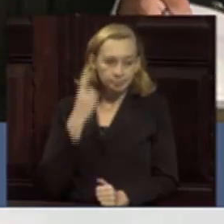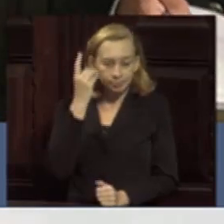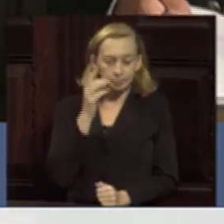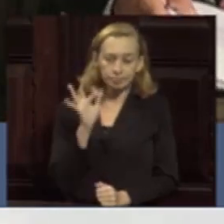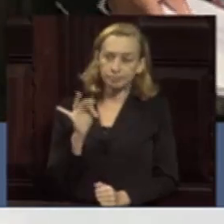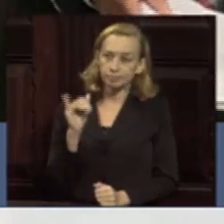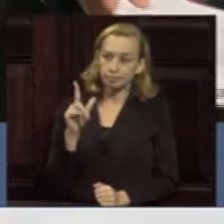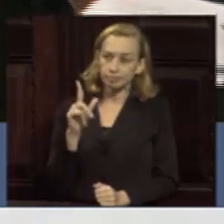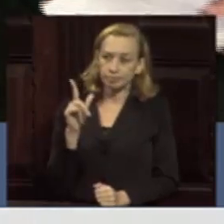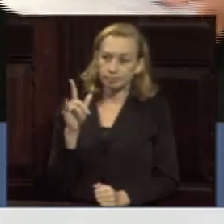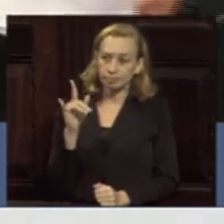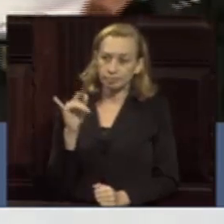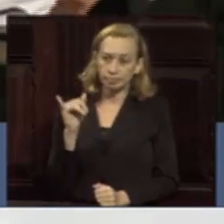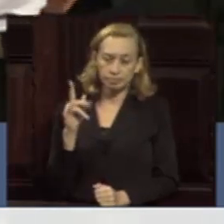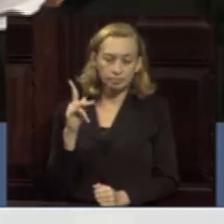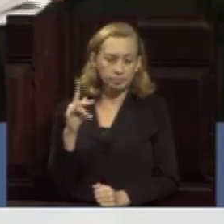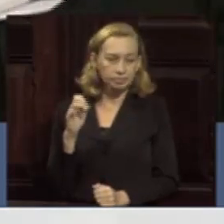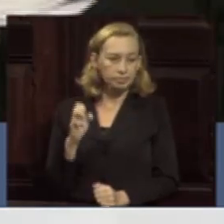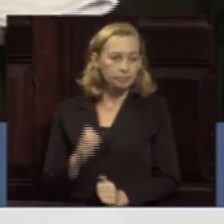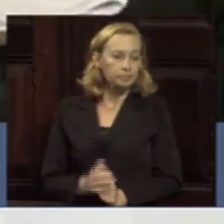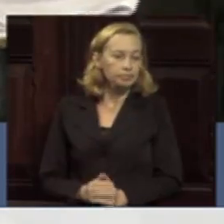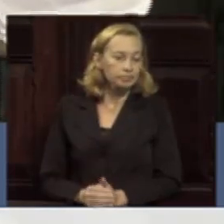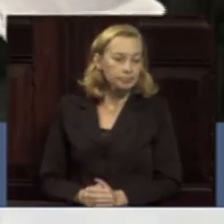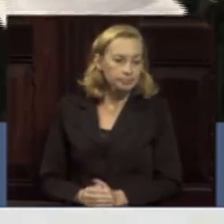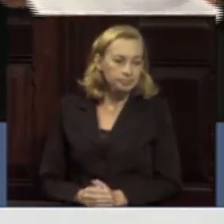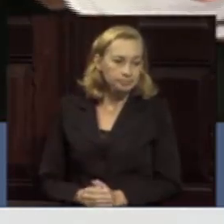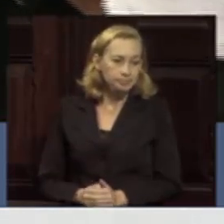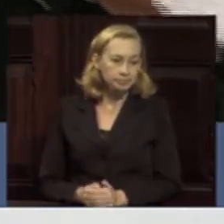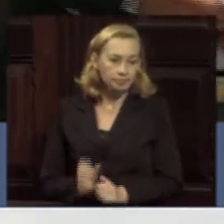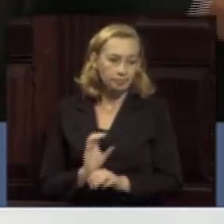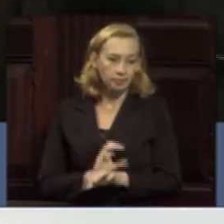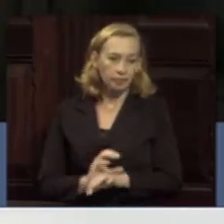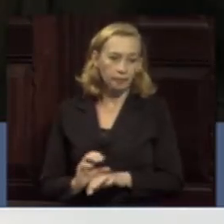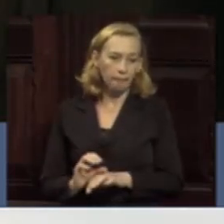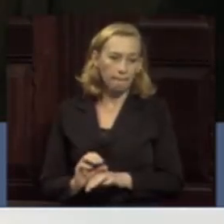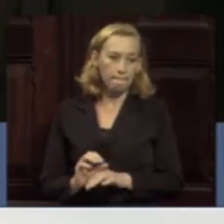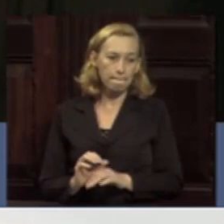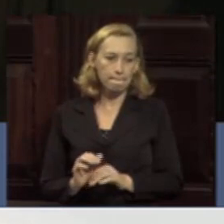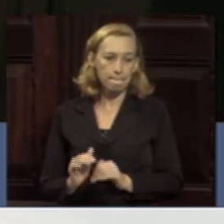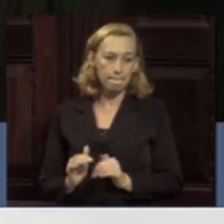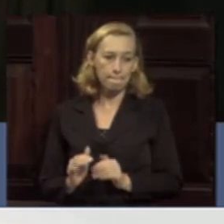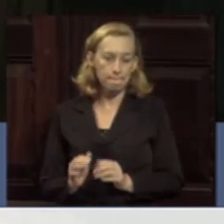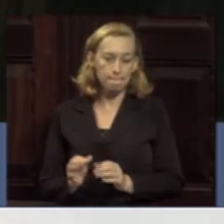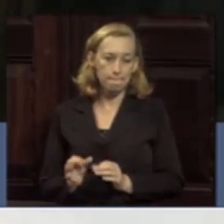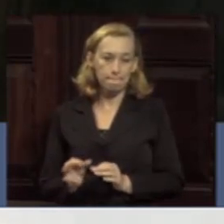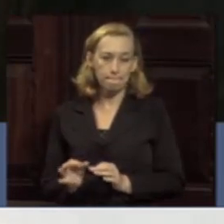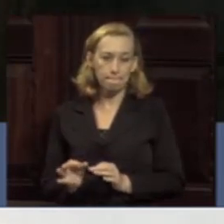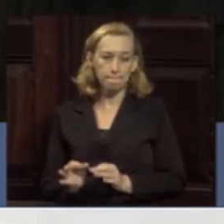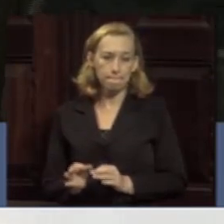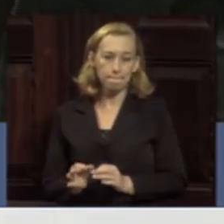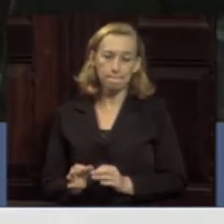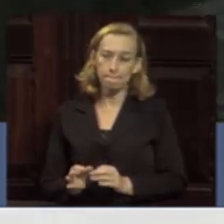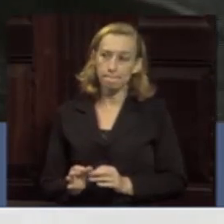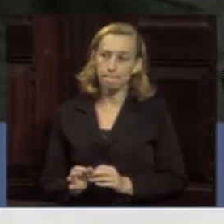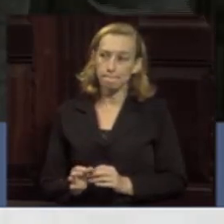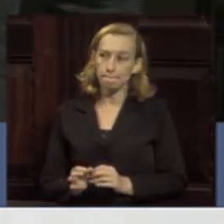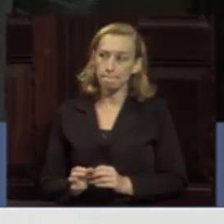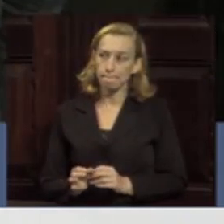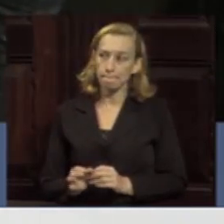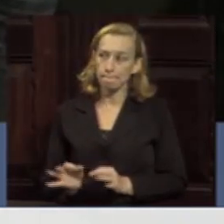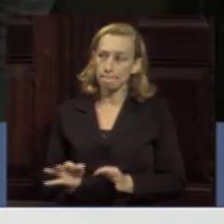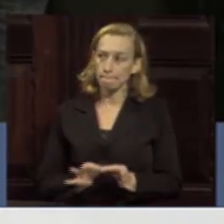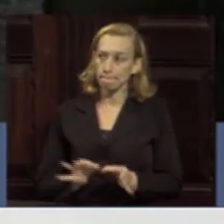sobre a realização de curso de aprimoramento técnico para guardiões de piscina.